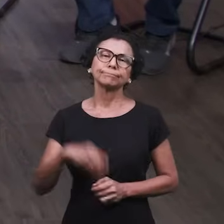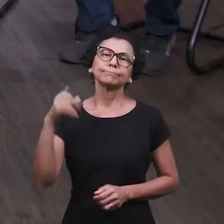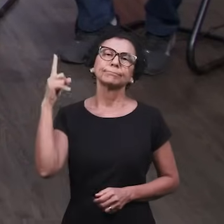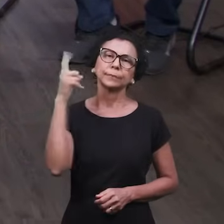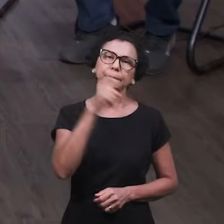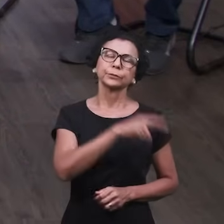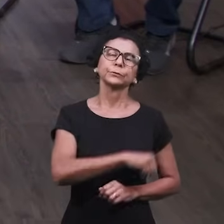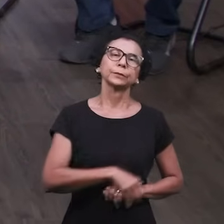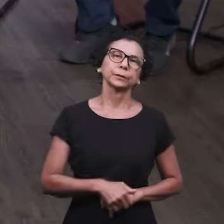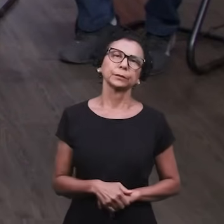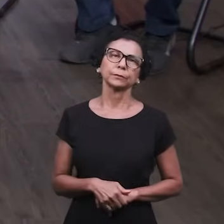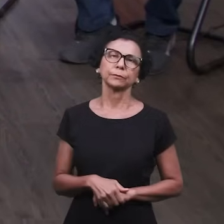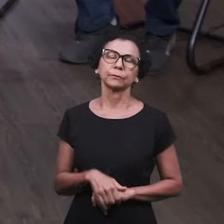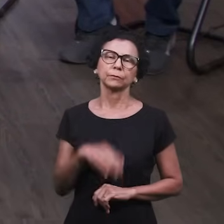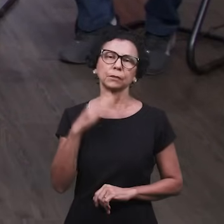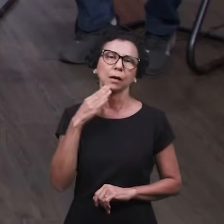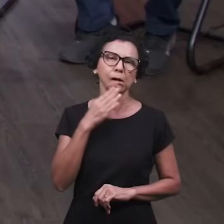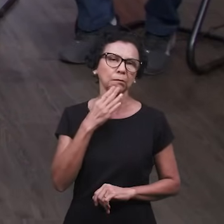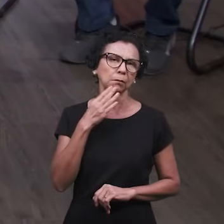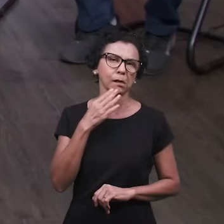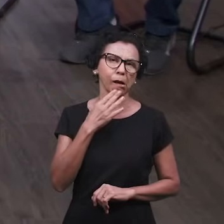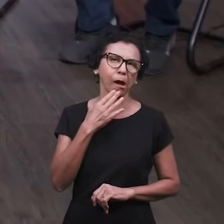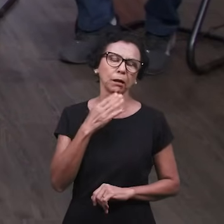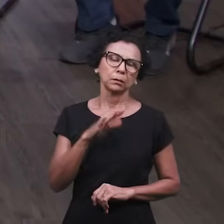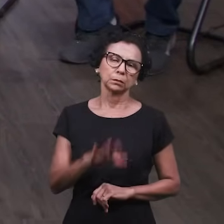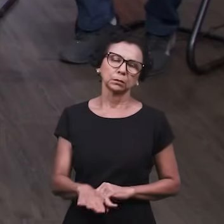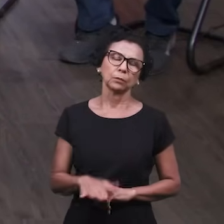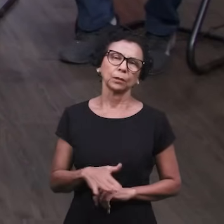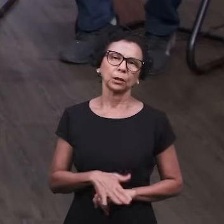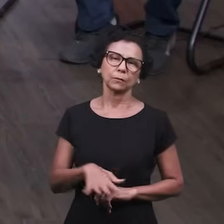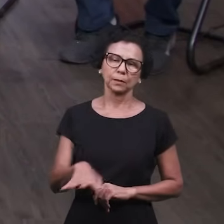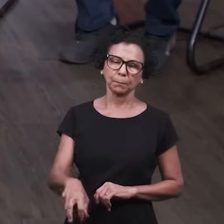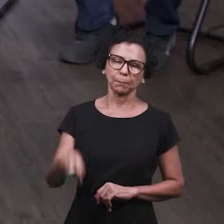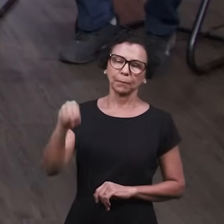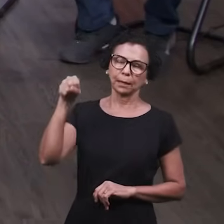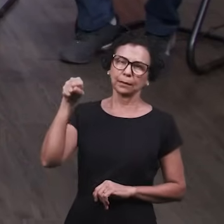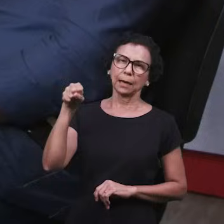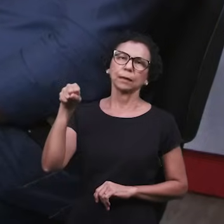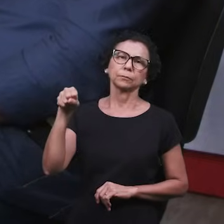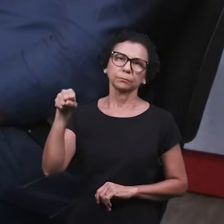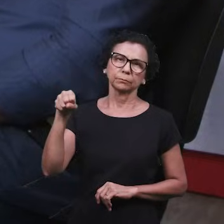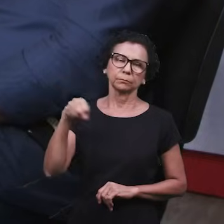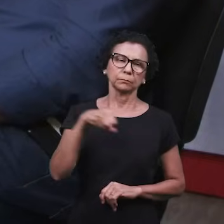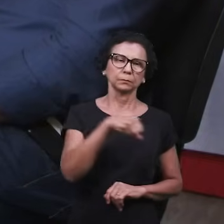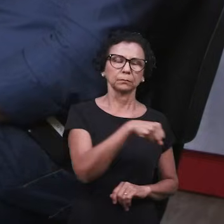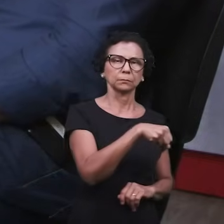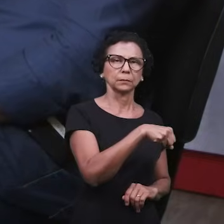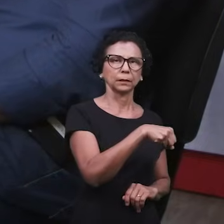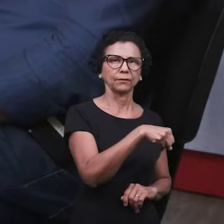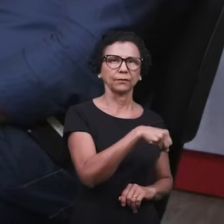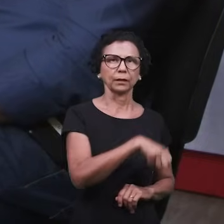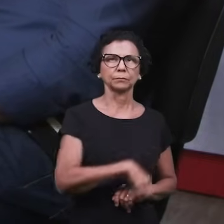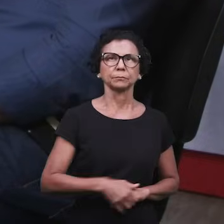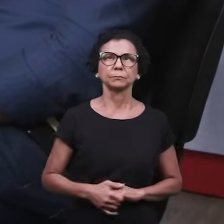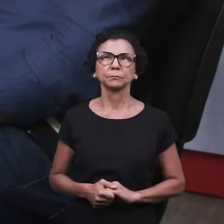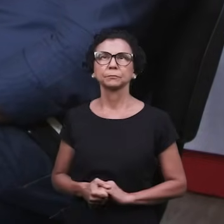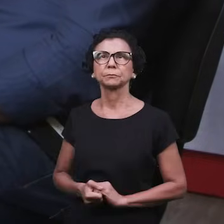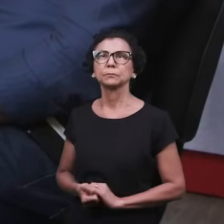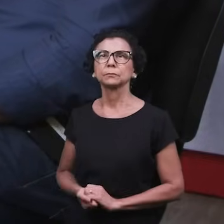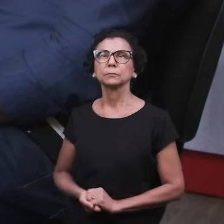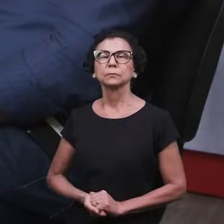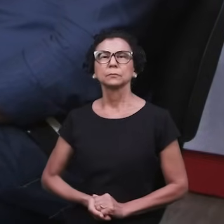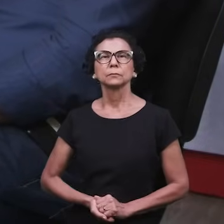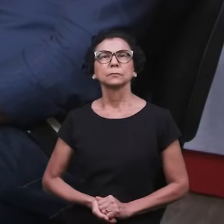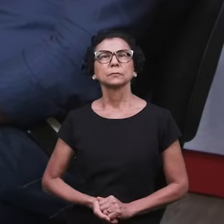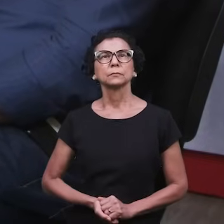Então, assim, é preferível você tirar realmente o instrumento do carro e não deixar, mesmo à sombra. Amém.